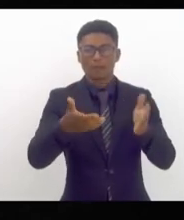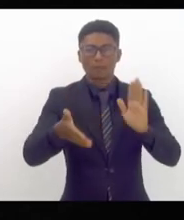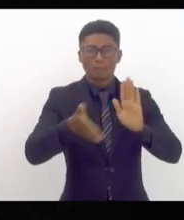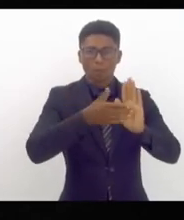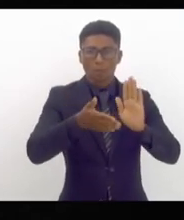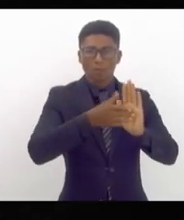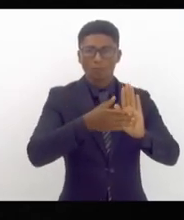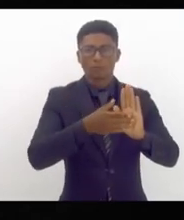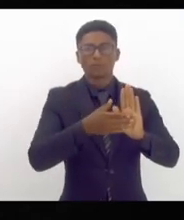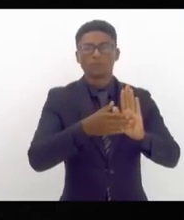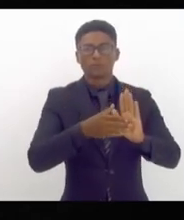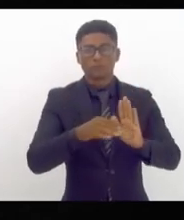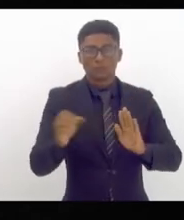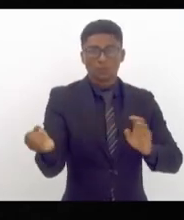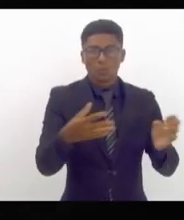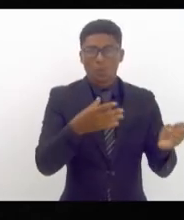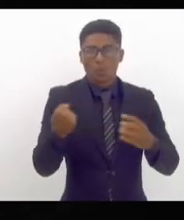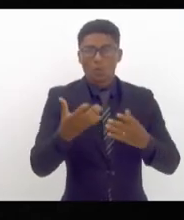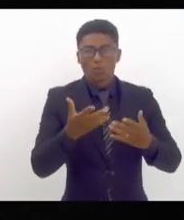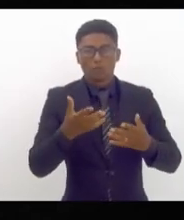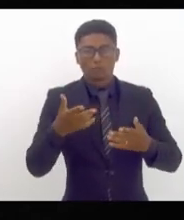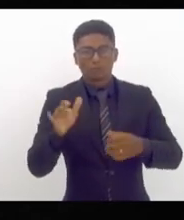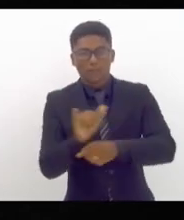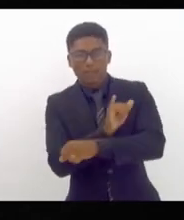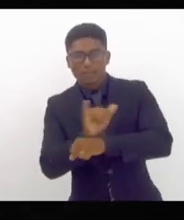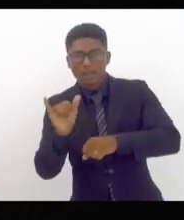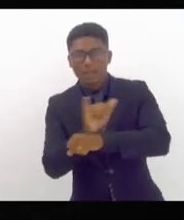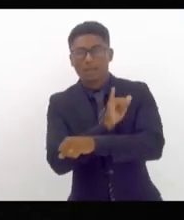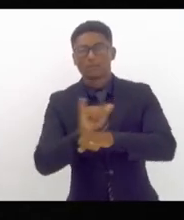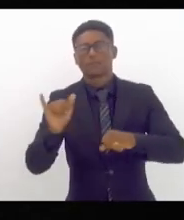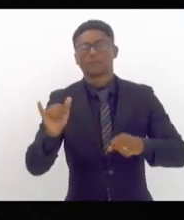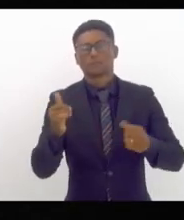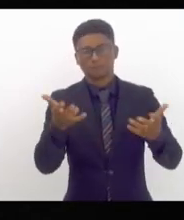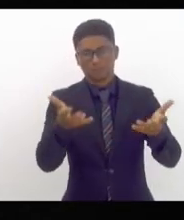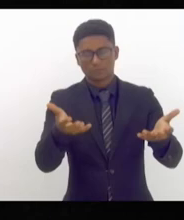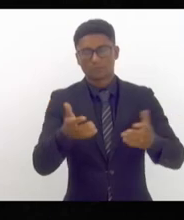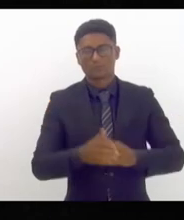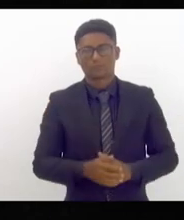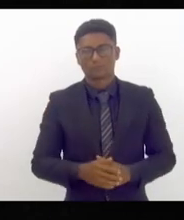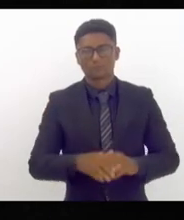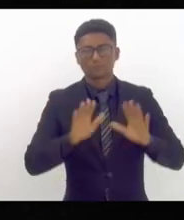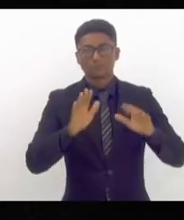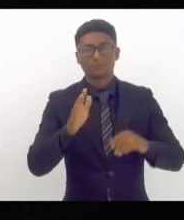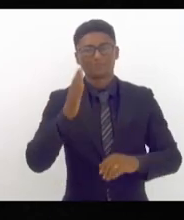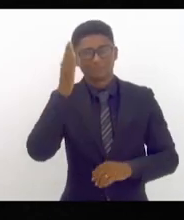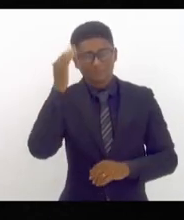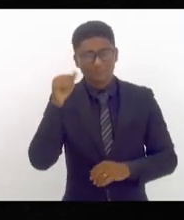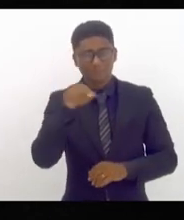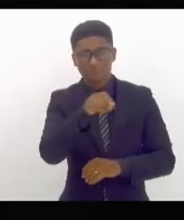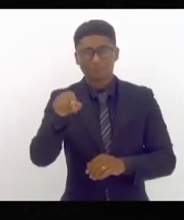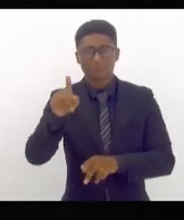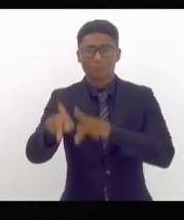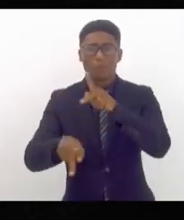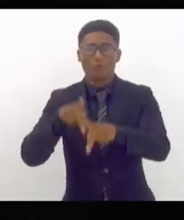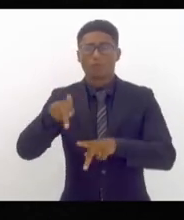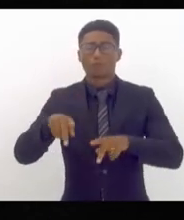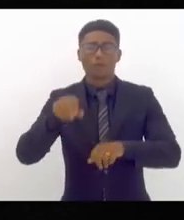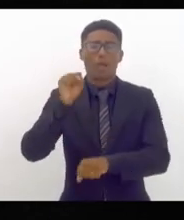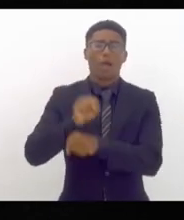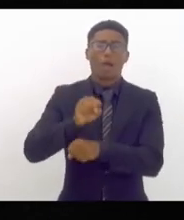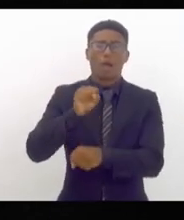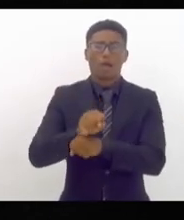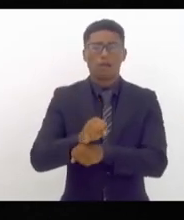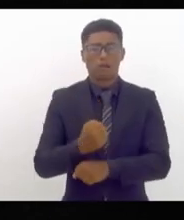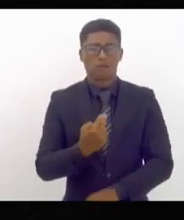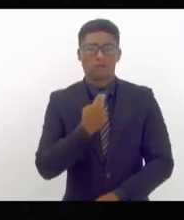construir novos caminhos possíveis. Mas sabemos que a população não pode esperar. Por